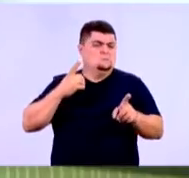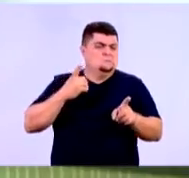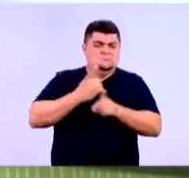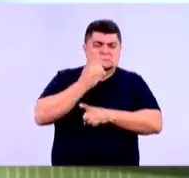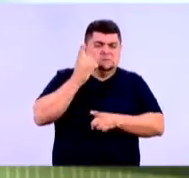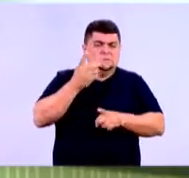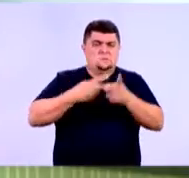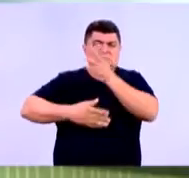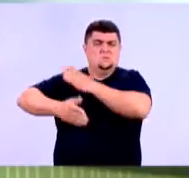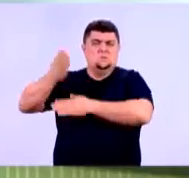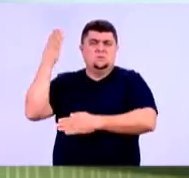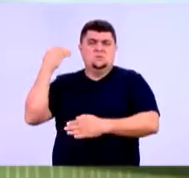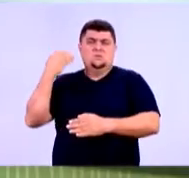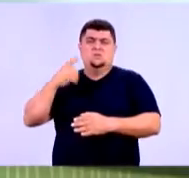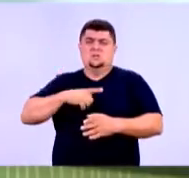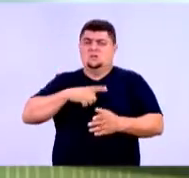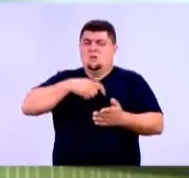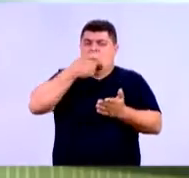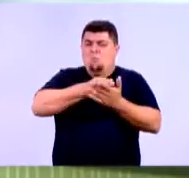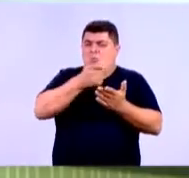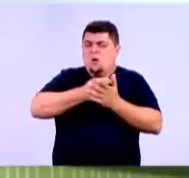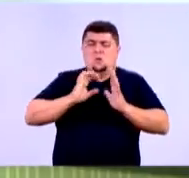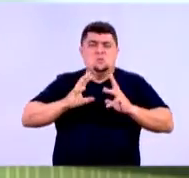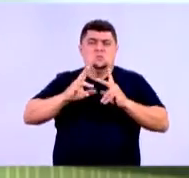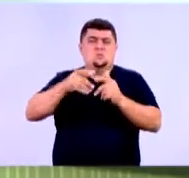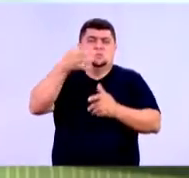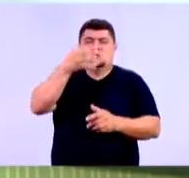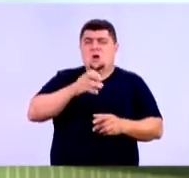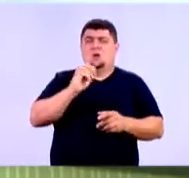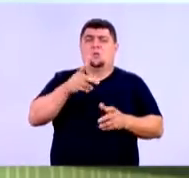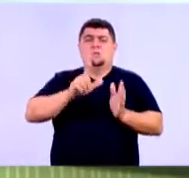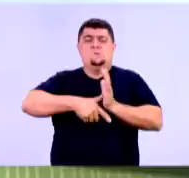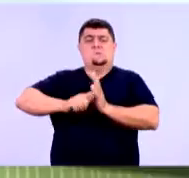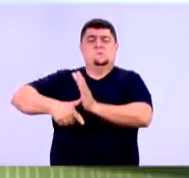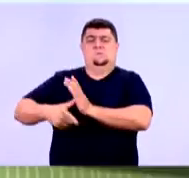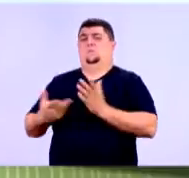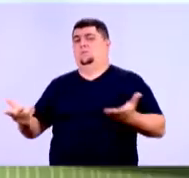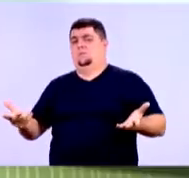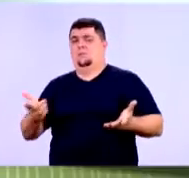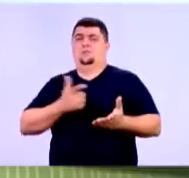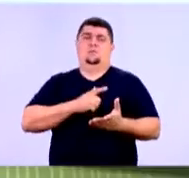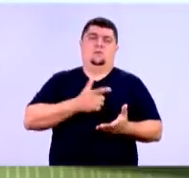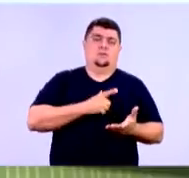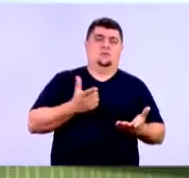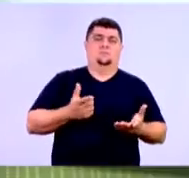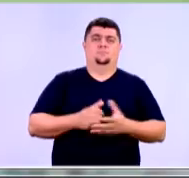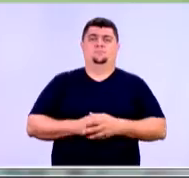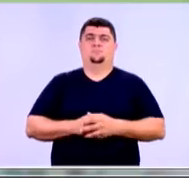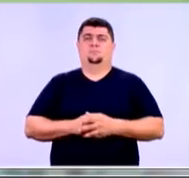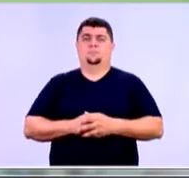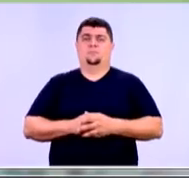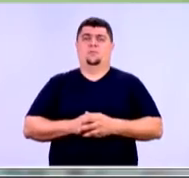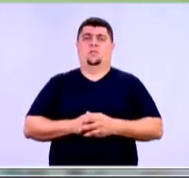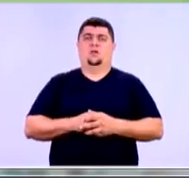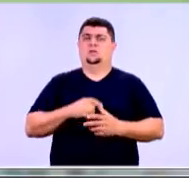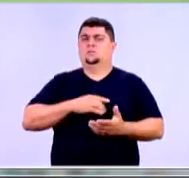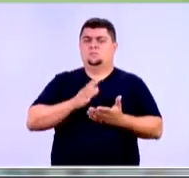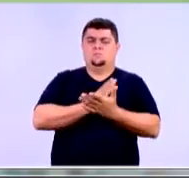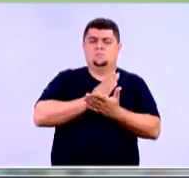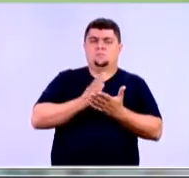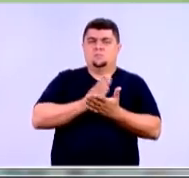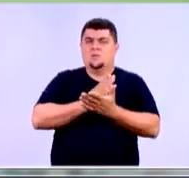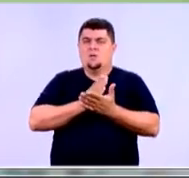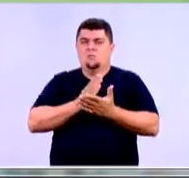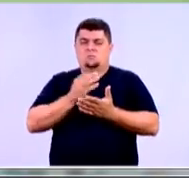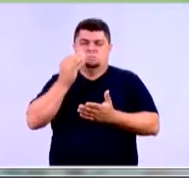seu histórico de pagamento em dia, de adimplência ou não, né, de pagamento ou não em dia das suas contas. Existem certos serviços de proteção